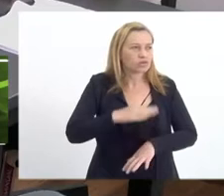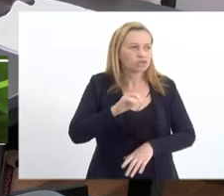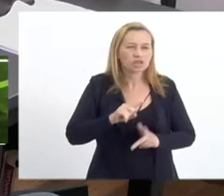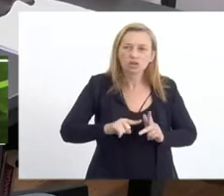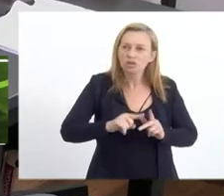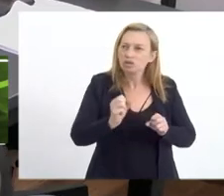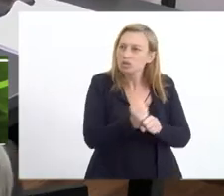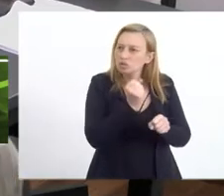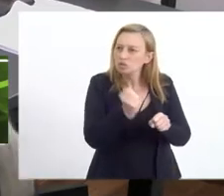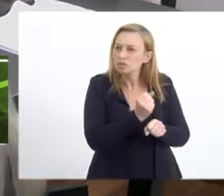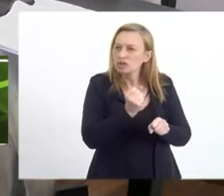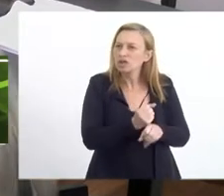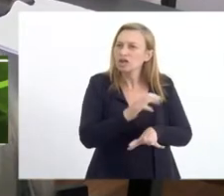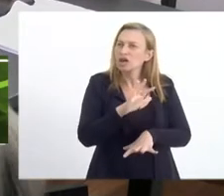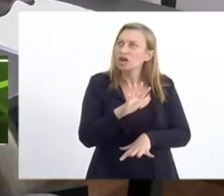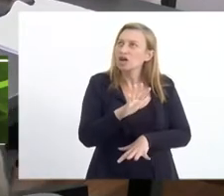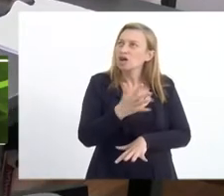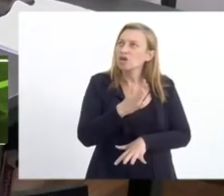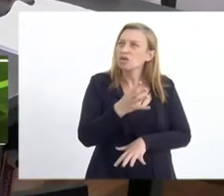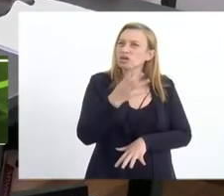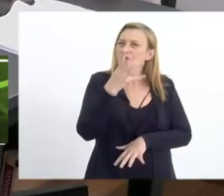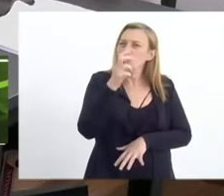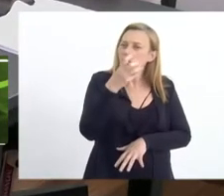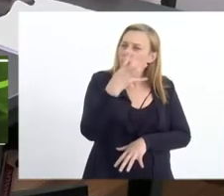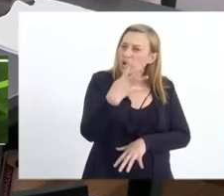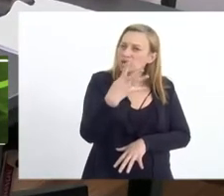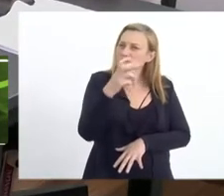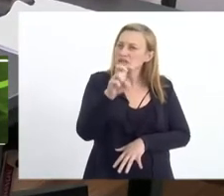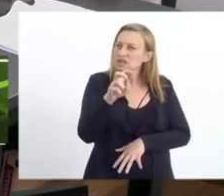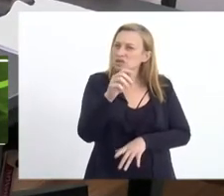reformado posteriormente, daqui a uns 4 ou 5 meses,